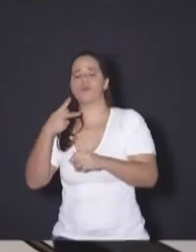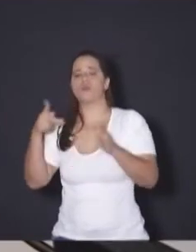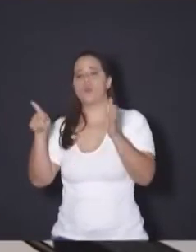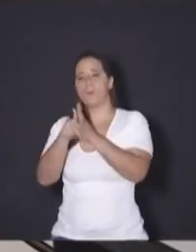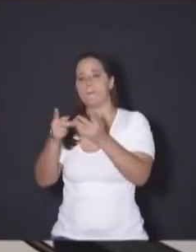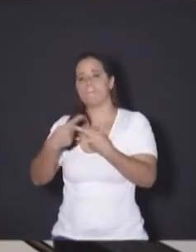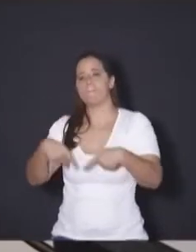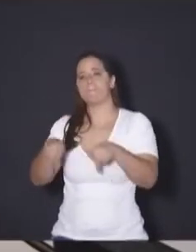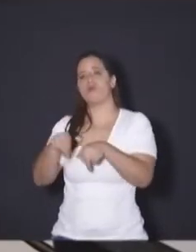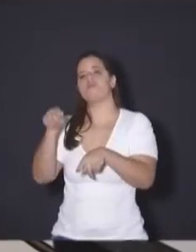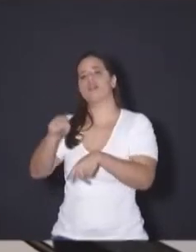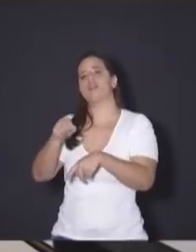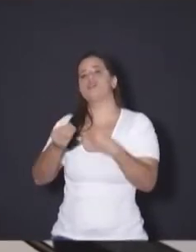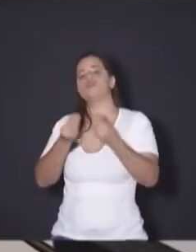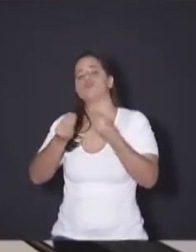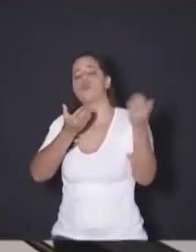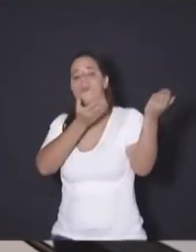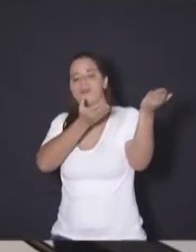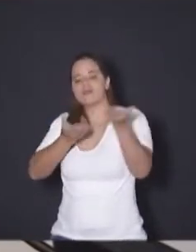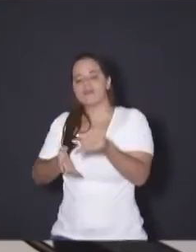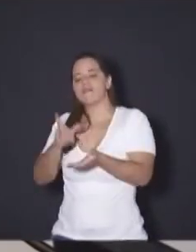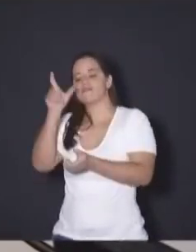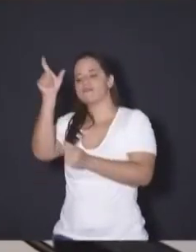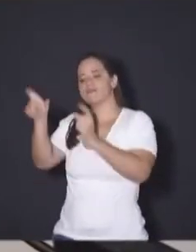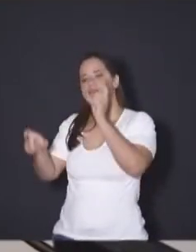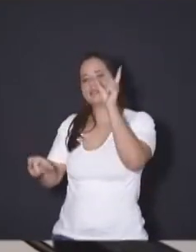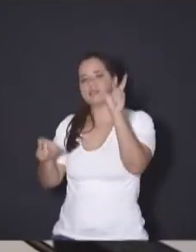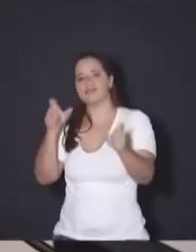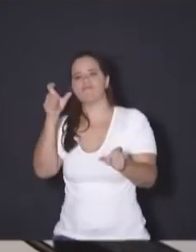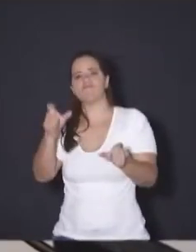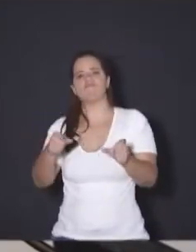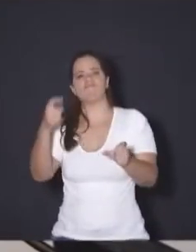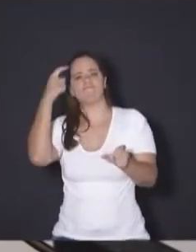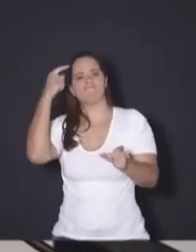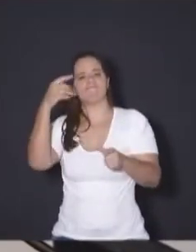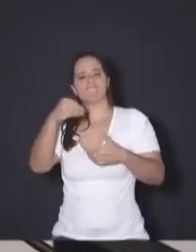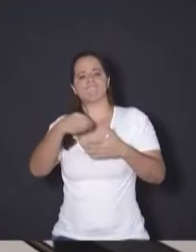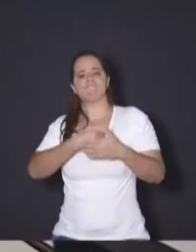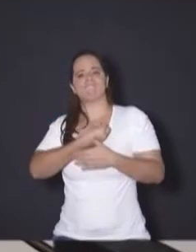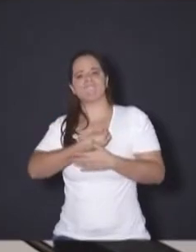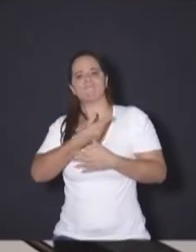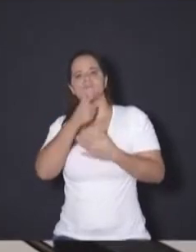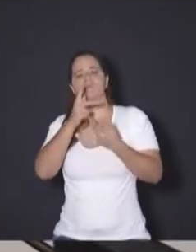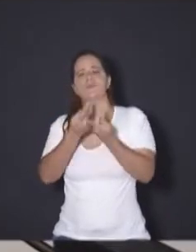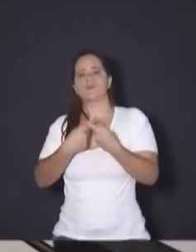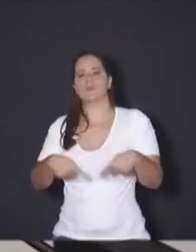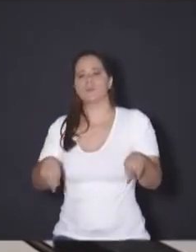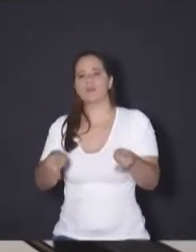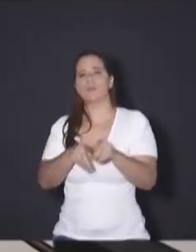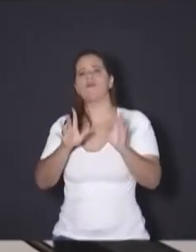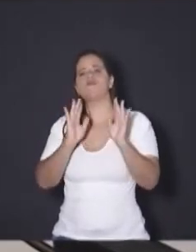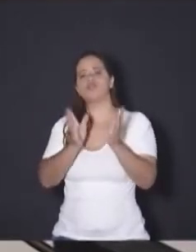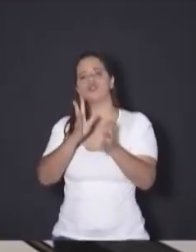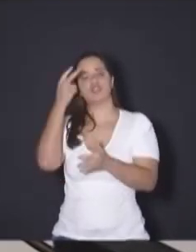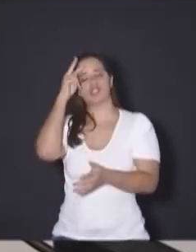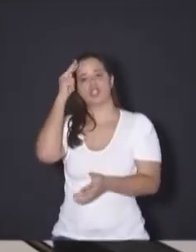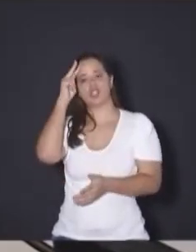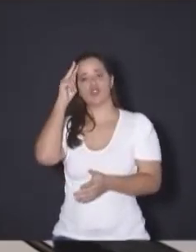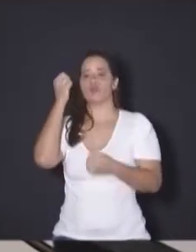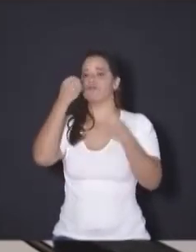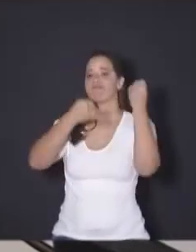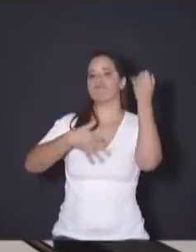como trazer essa identidade ea noção de pertencimento pra esse povo já que a nossa história não é bem